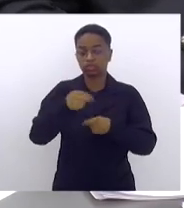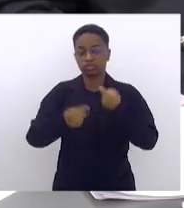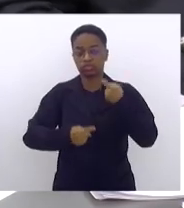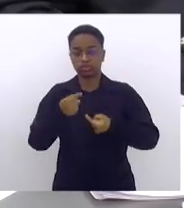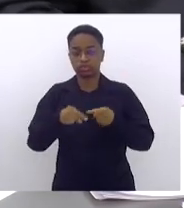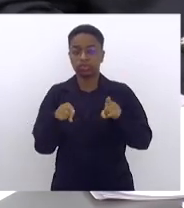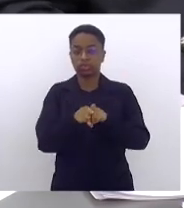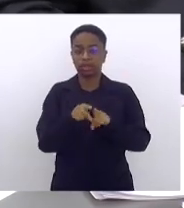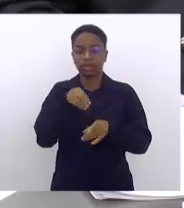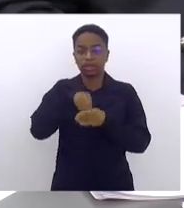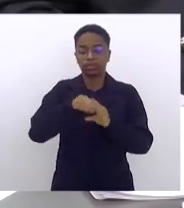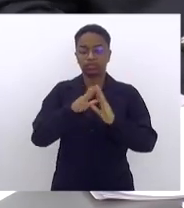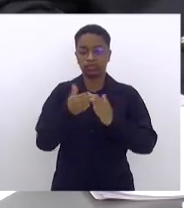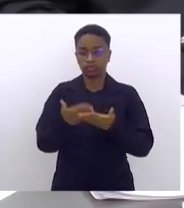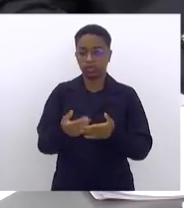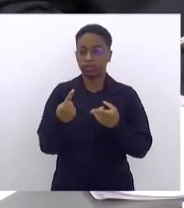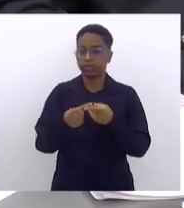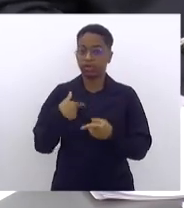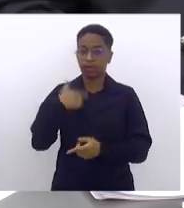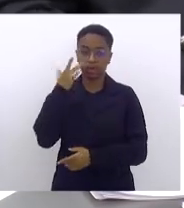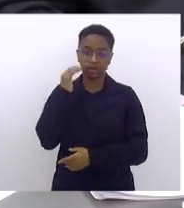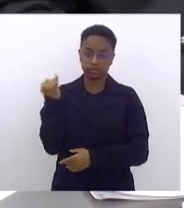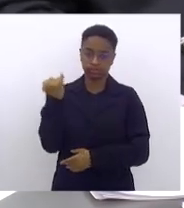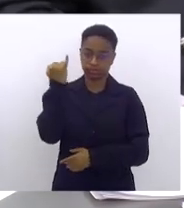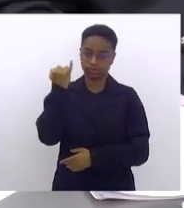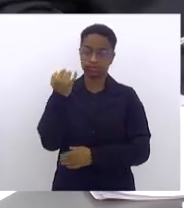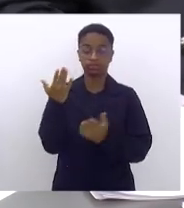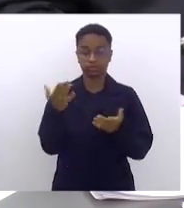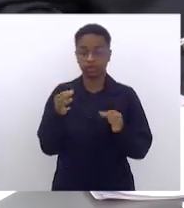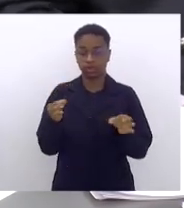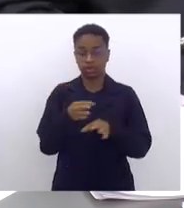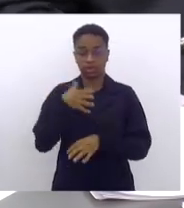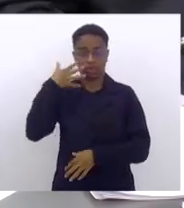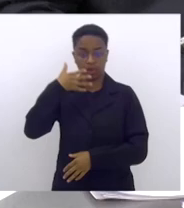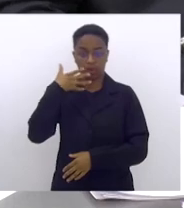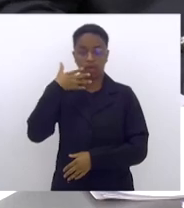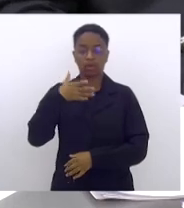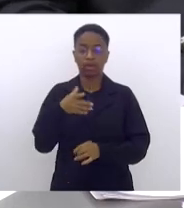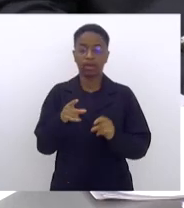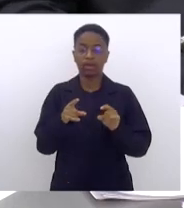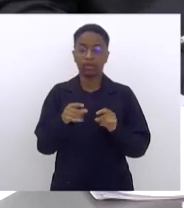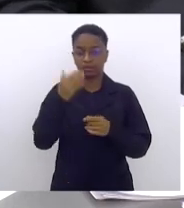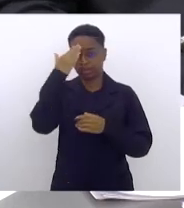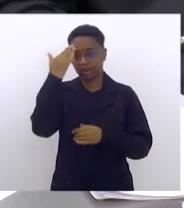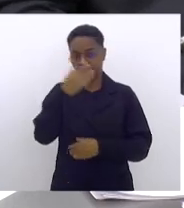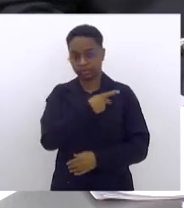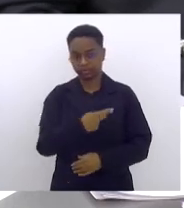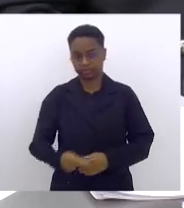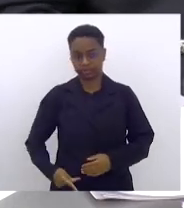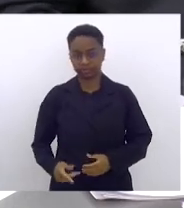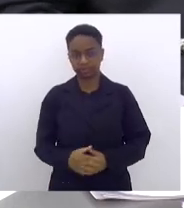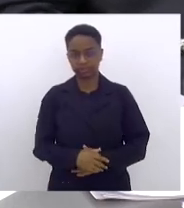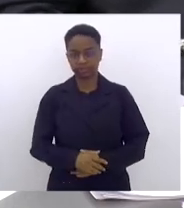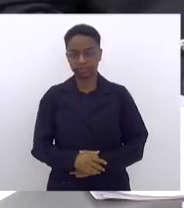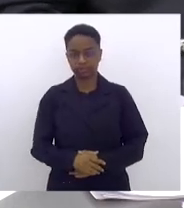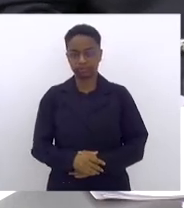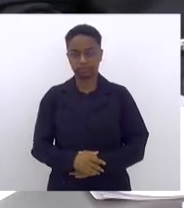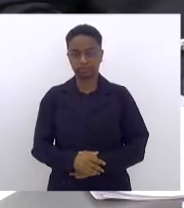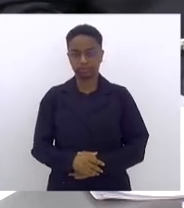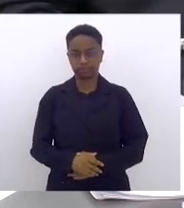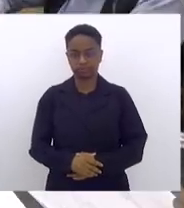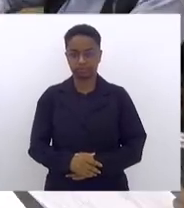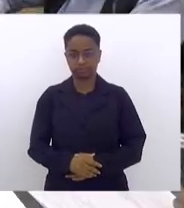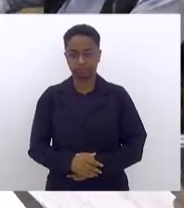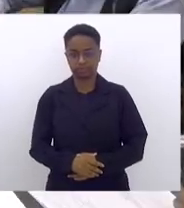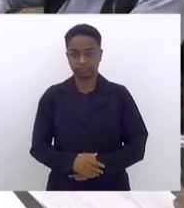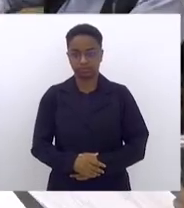das escolas, o que eu acho que é fundamental. Então, eram essas só as minhas ponderações. Obrigada aí, presidente. Quero fazer